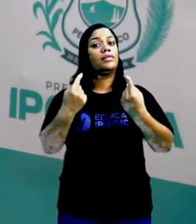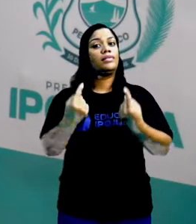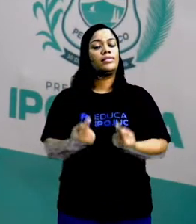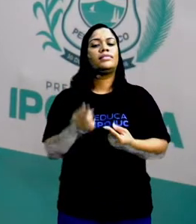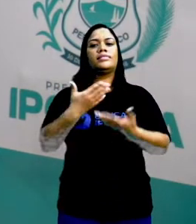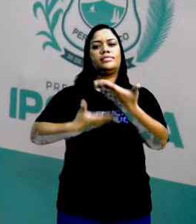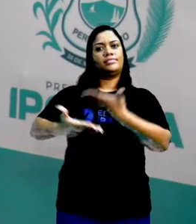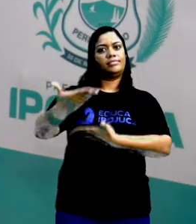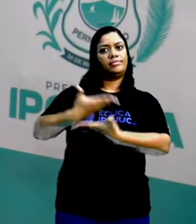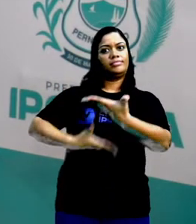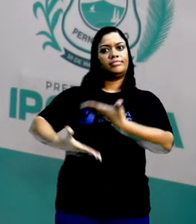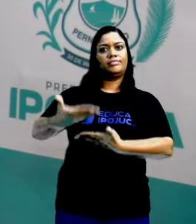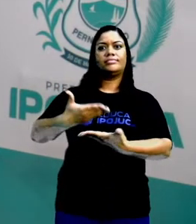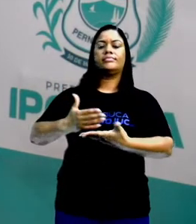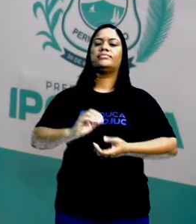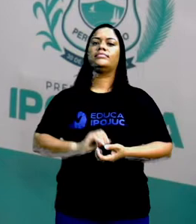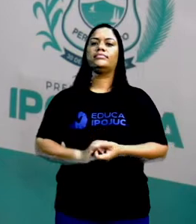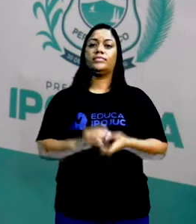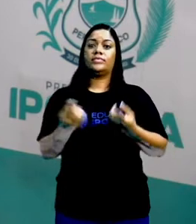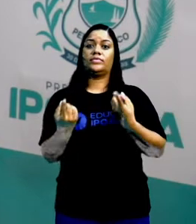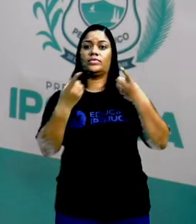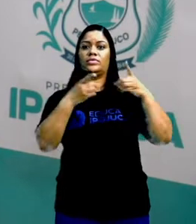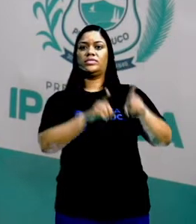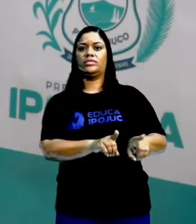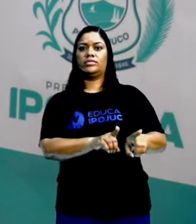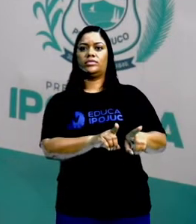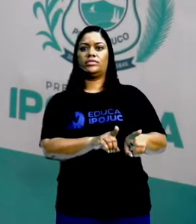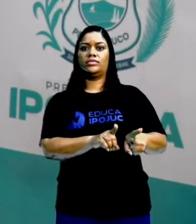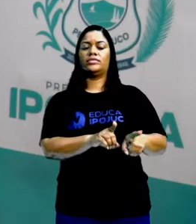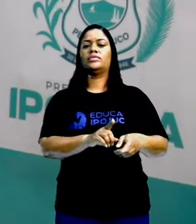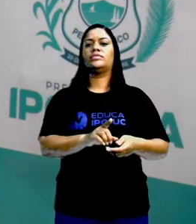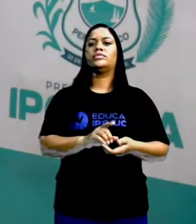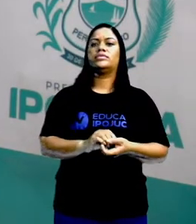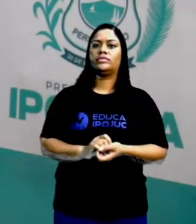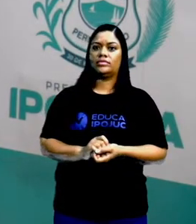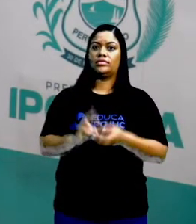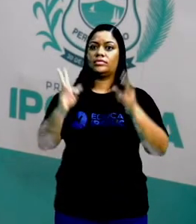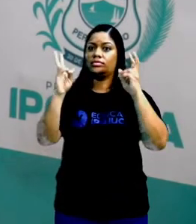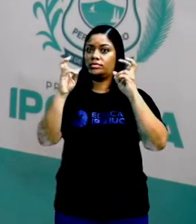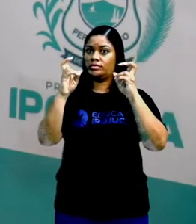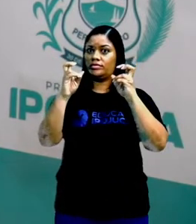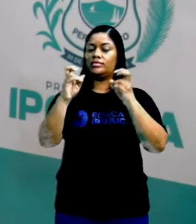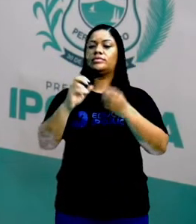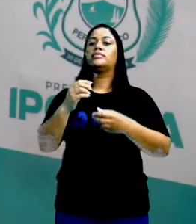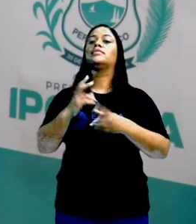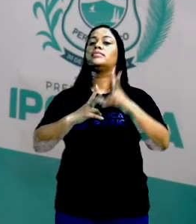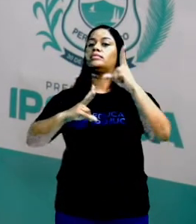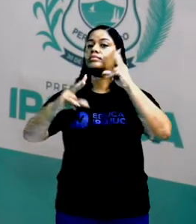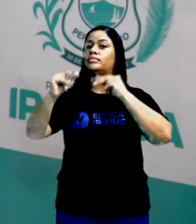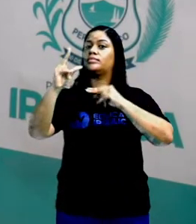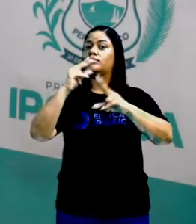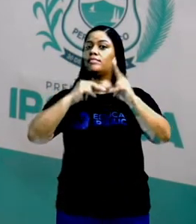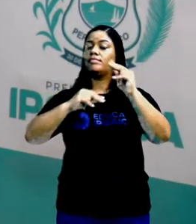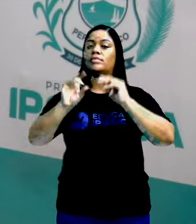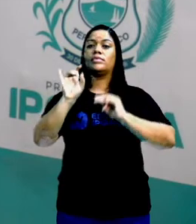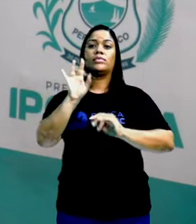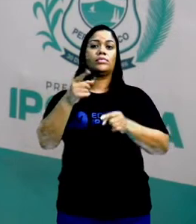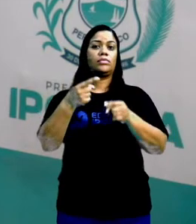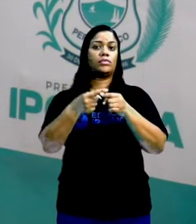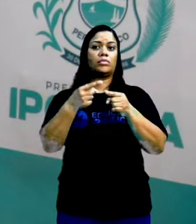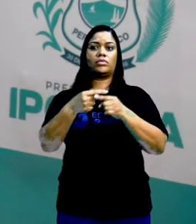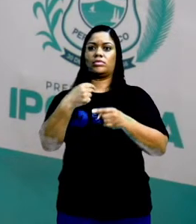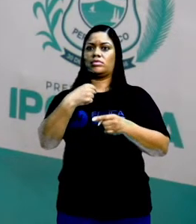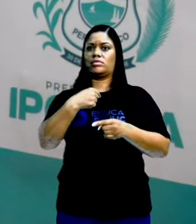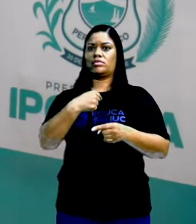ter cuidado. Não é ser contra a respeito de determinadas questões polêmicas apenas porque eu